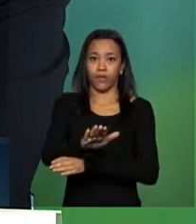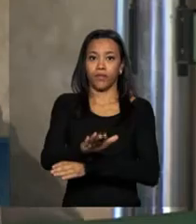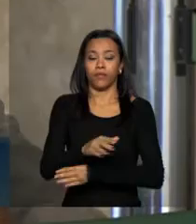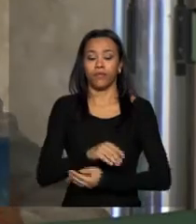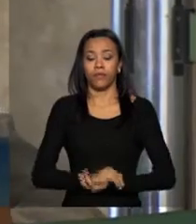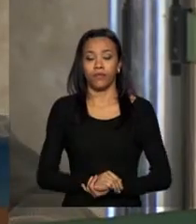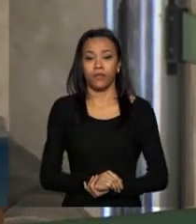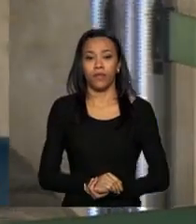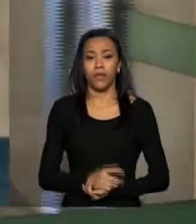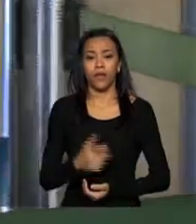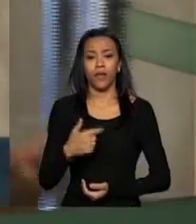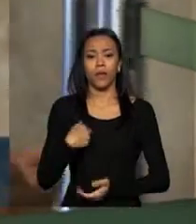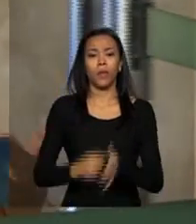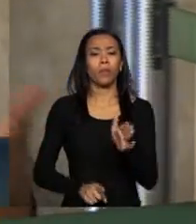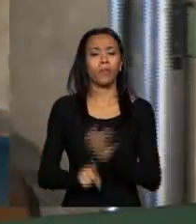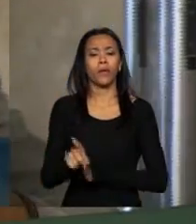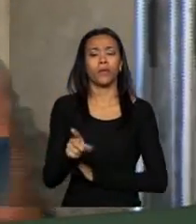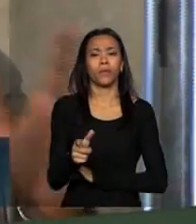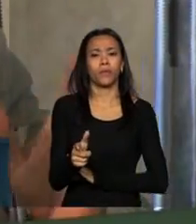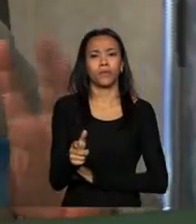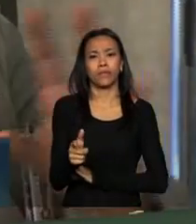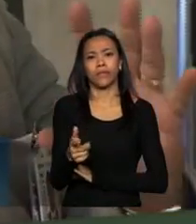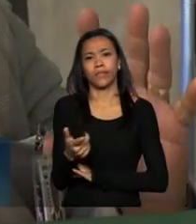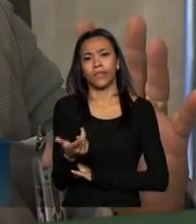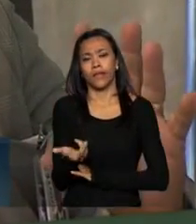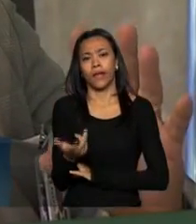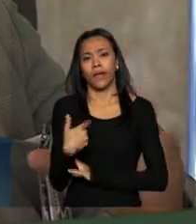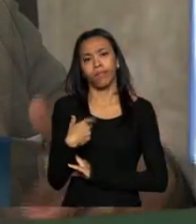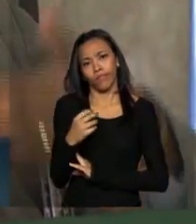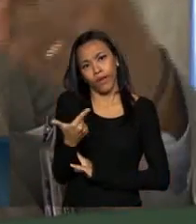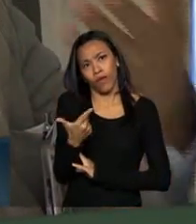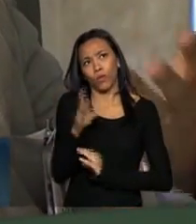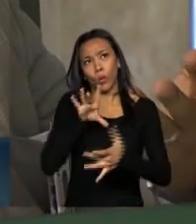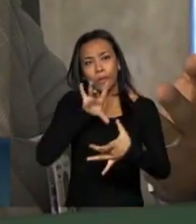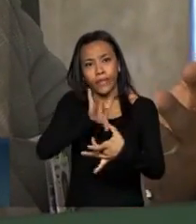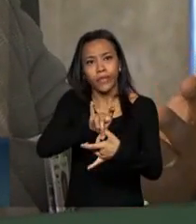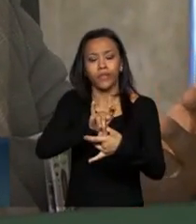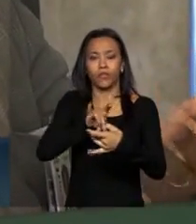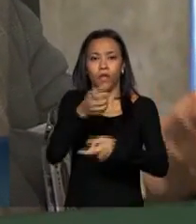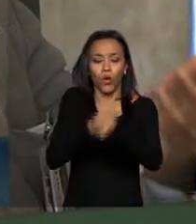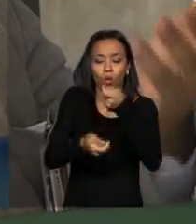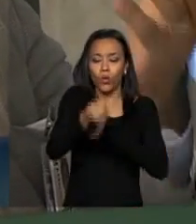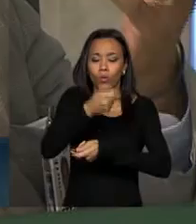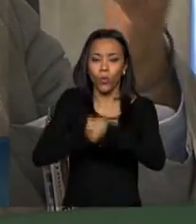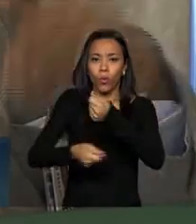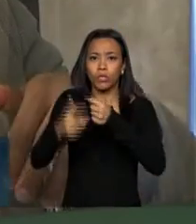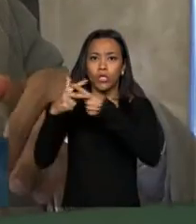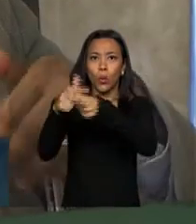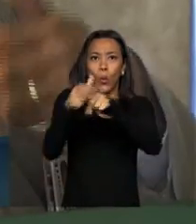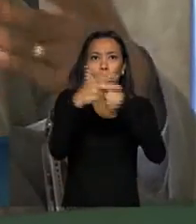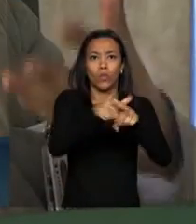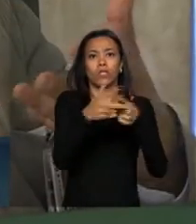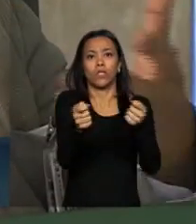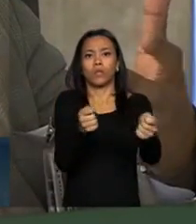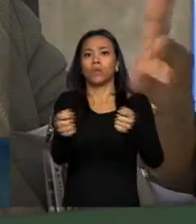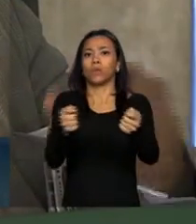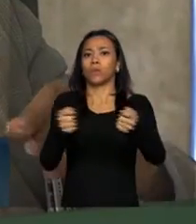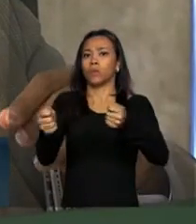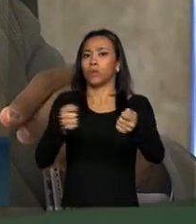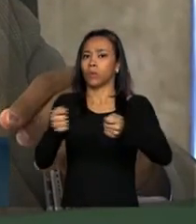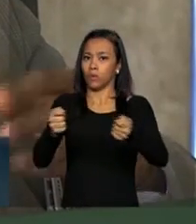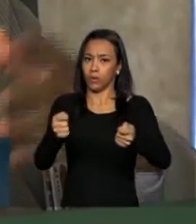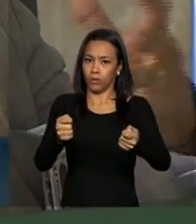Real. Ministro, tradicionalmente, em momentos como esse de ajuste fiscal, os mais aptos estão mais preparados para